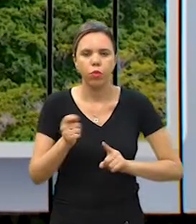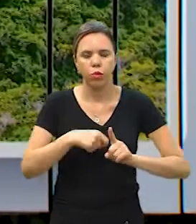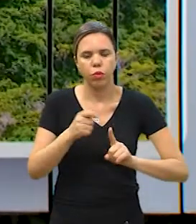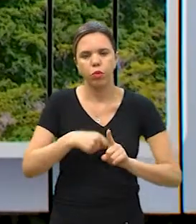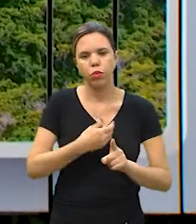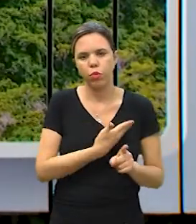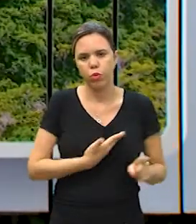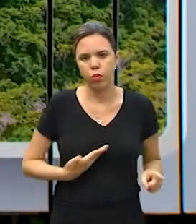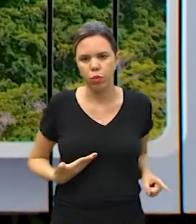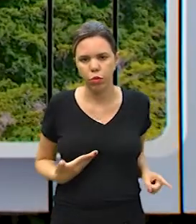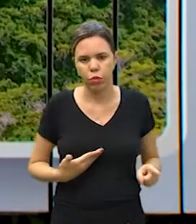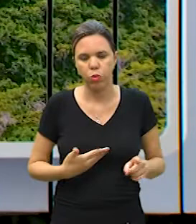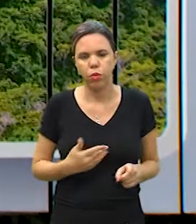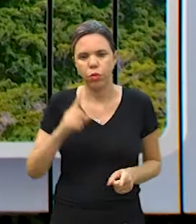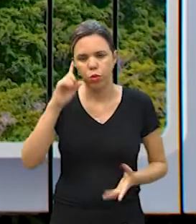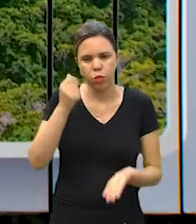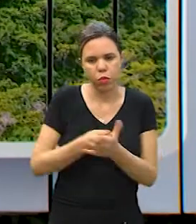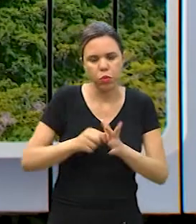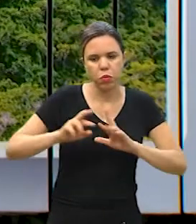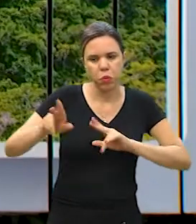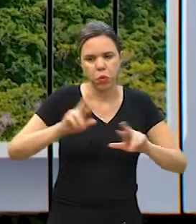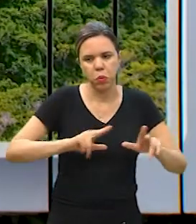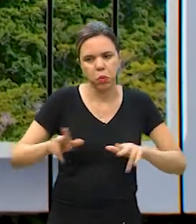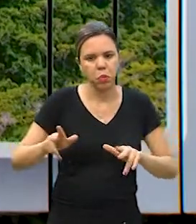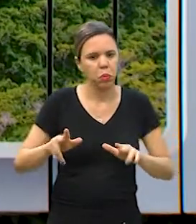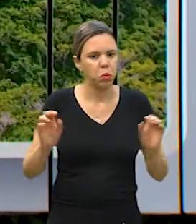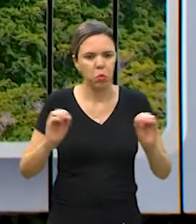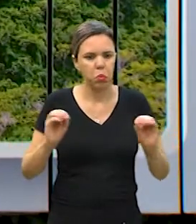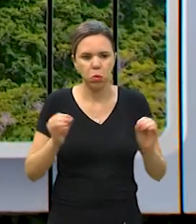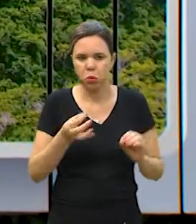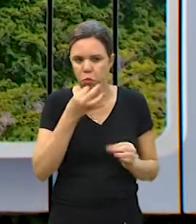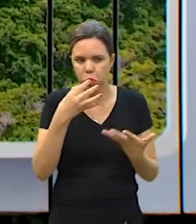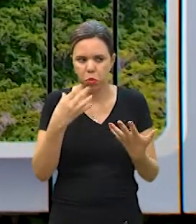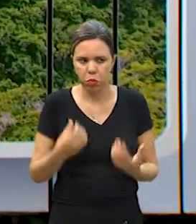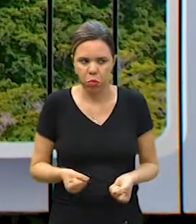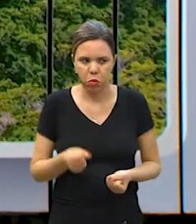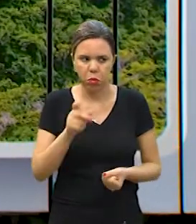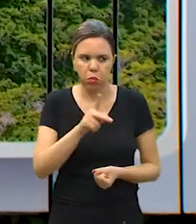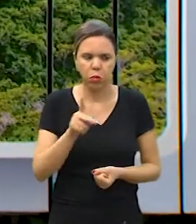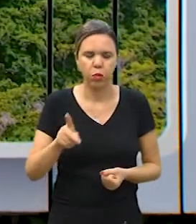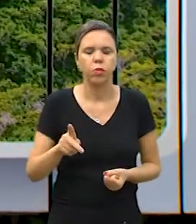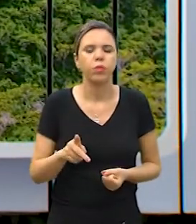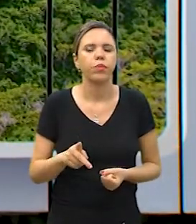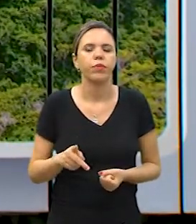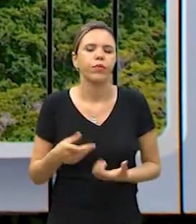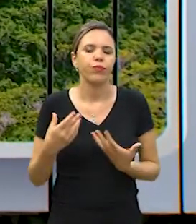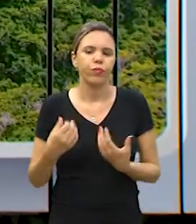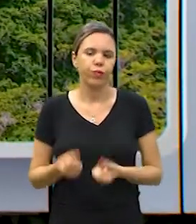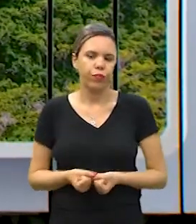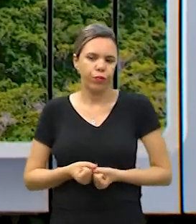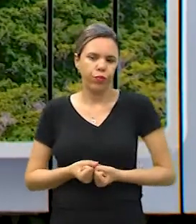cada mês, o governo tomava uma decisão sem ouvir, novamente. Então, vamos assimilar